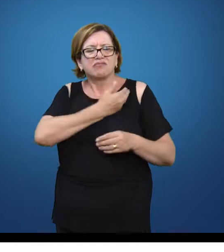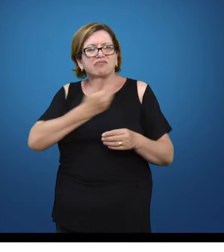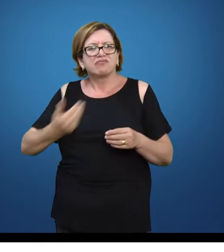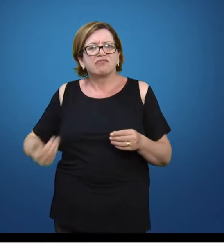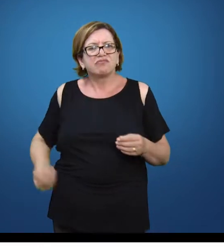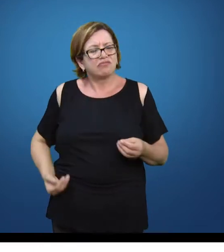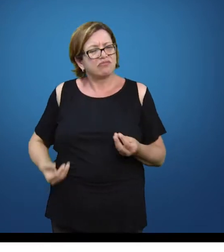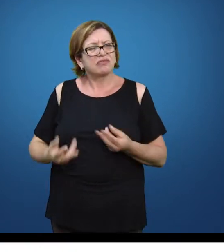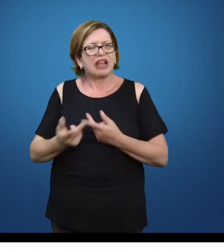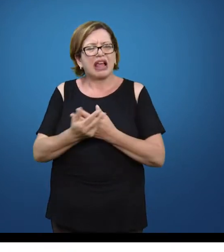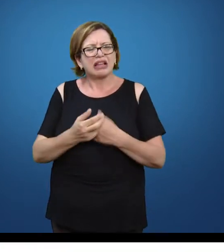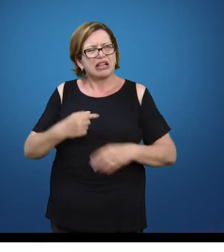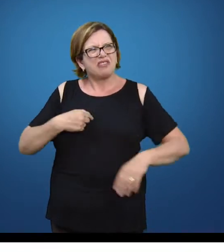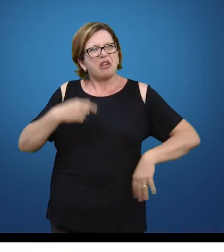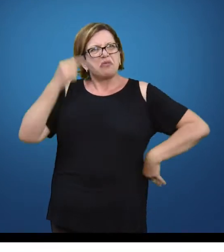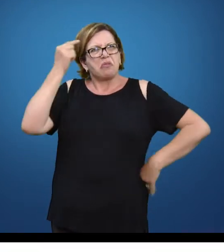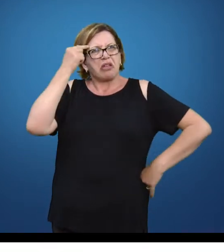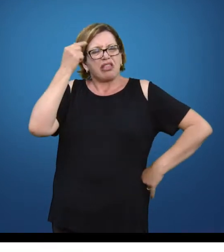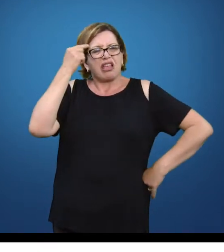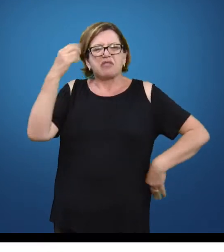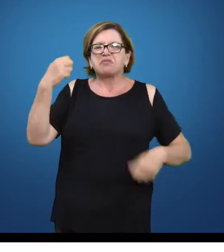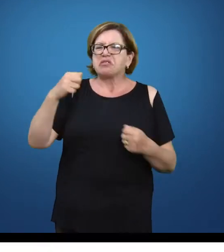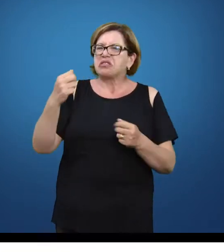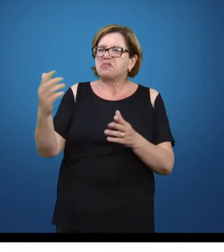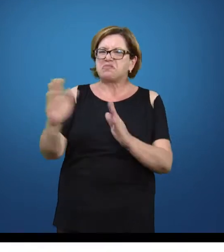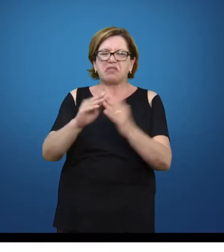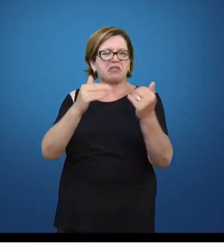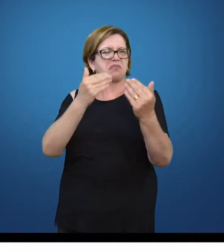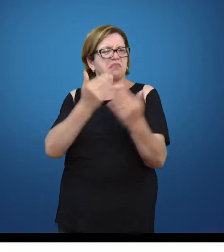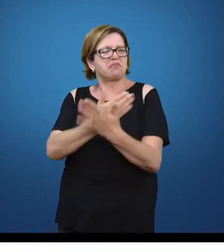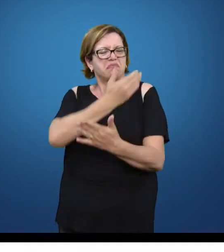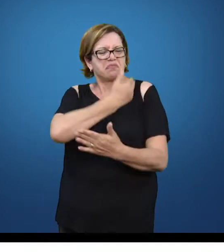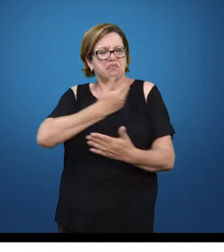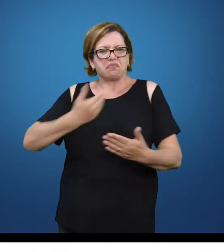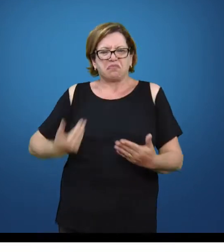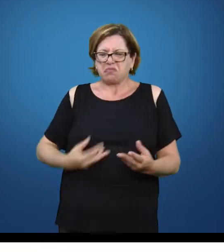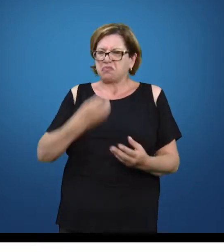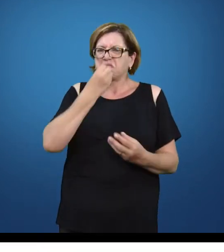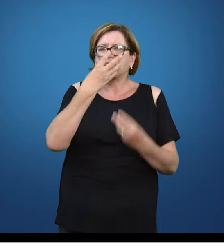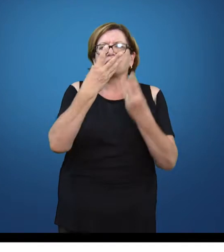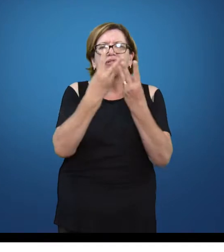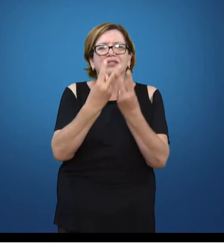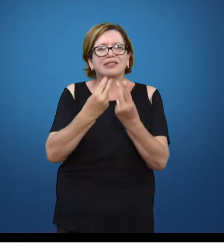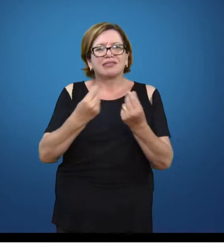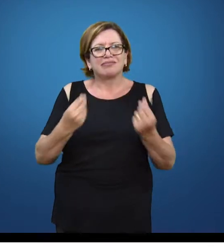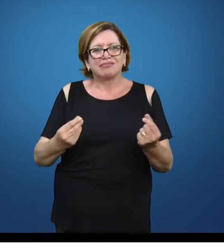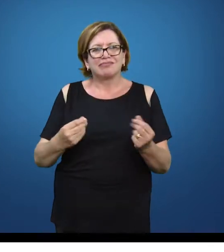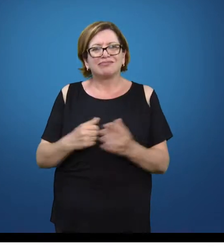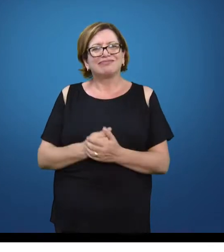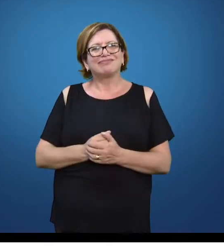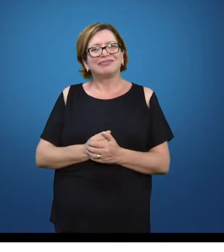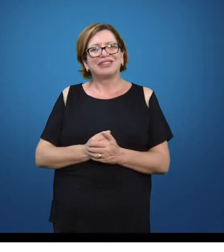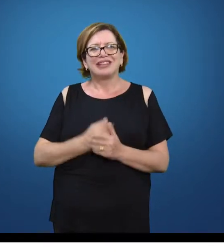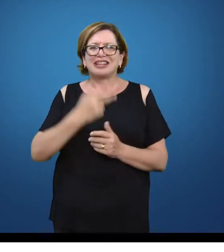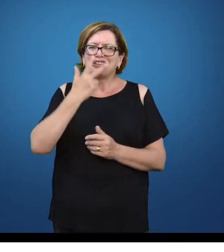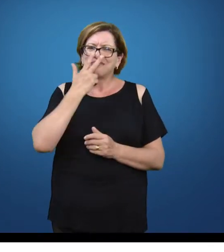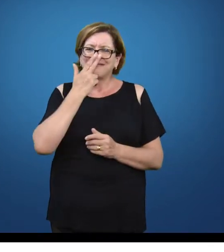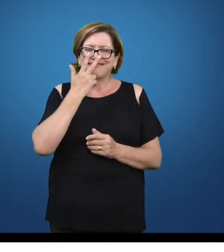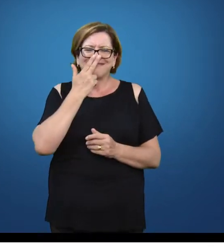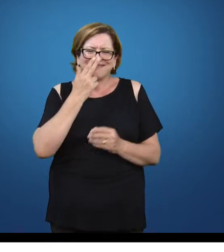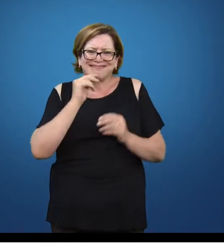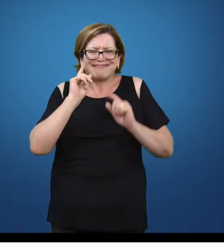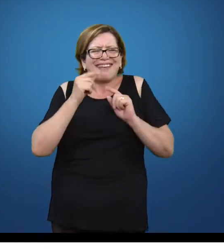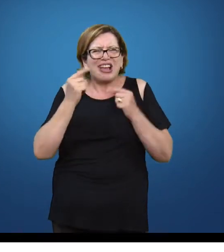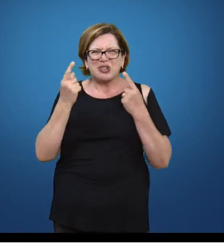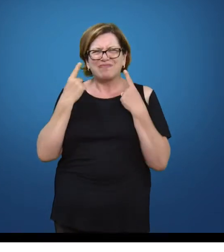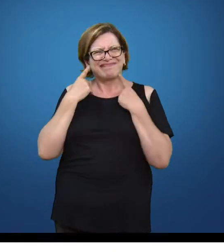assim, vamos primar por uma escola pública e de qualidade. Isso chega a ser até um jargão que